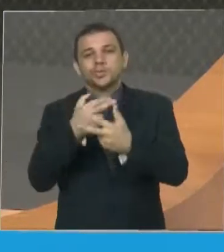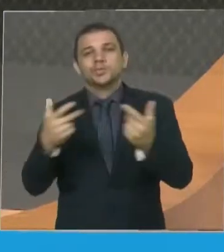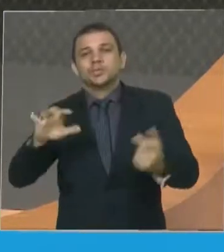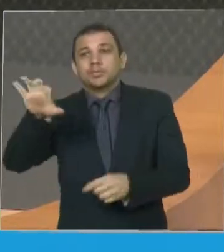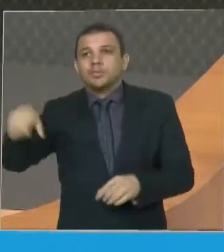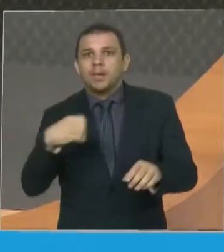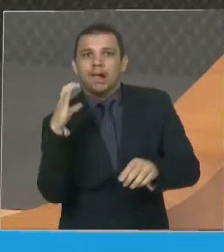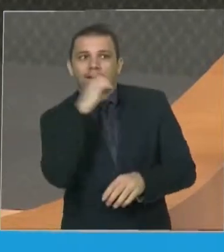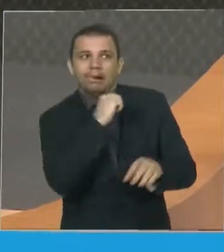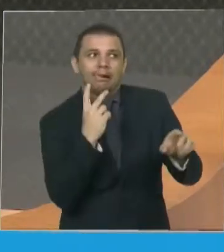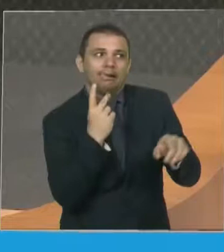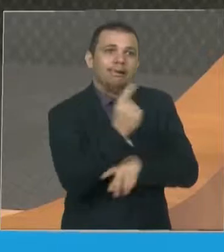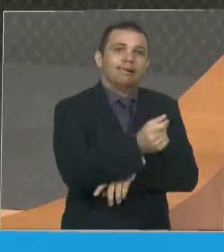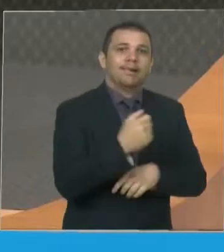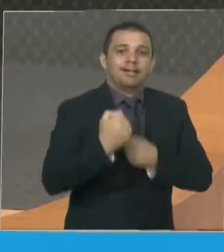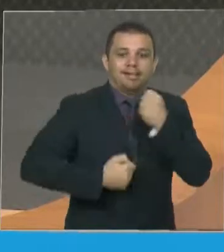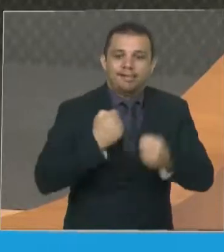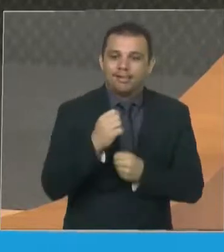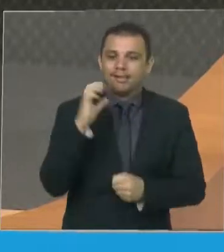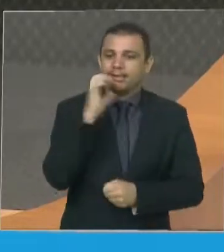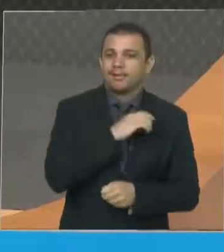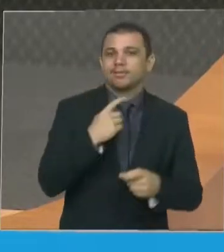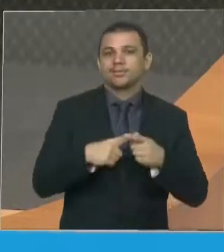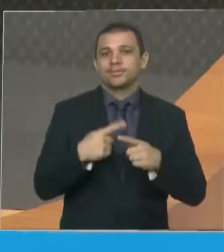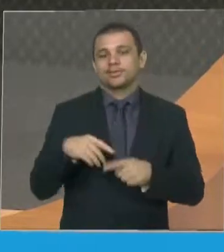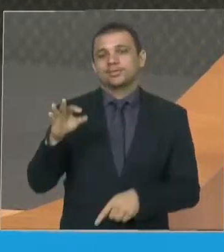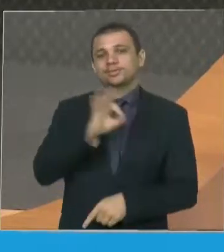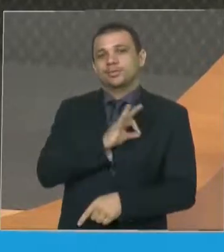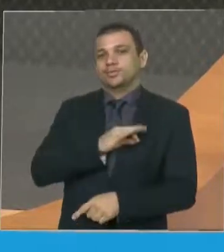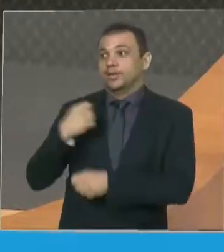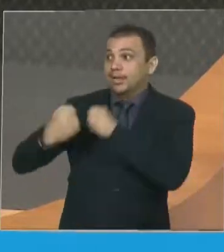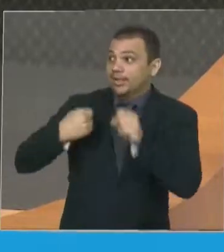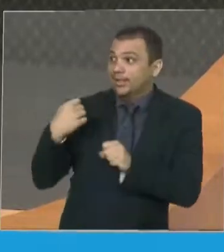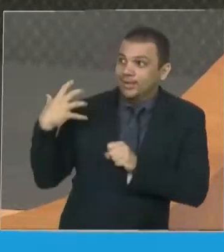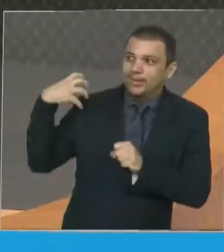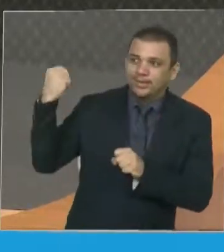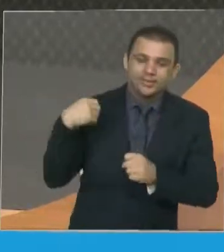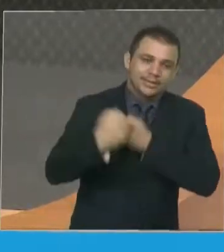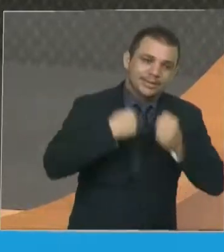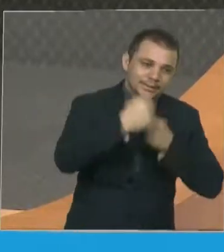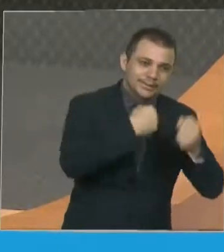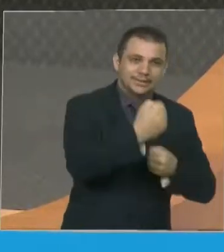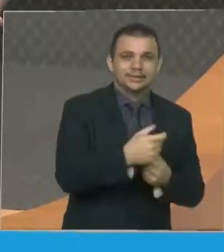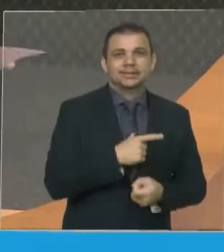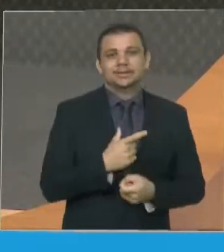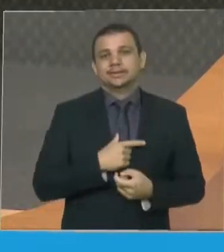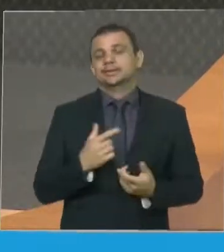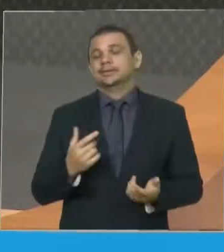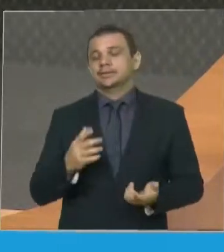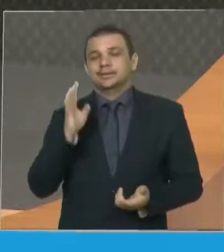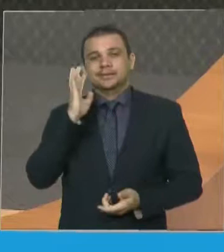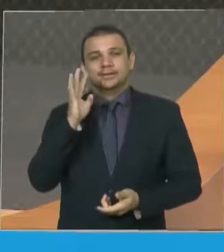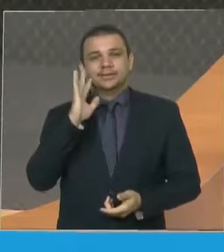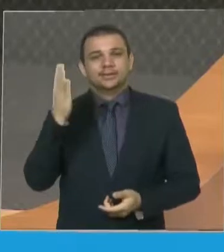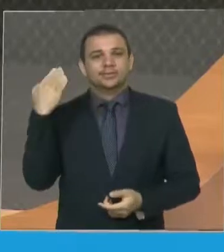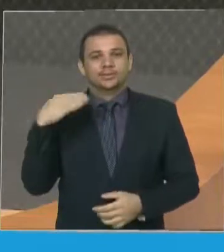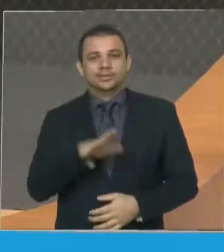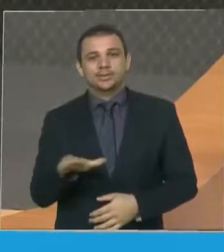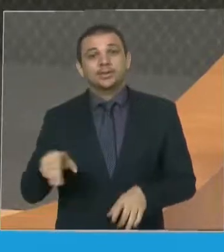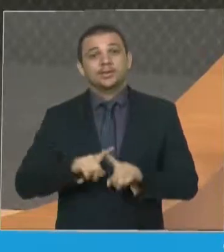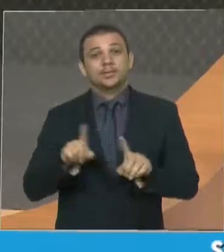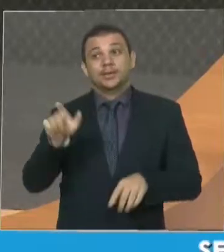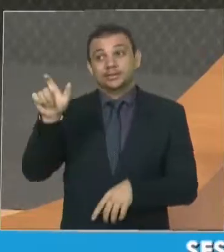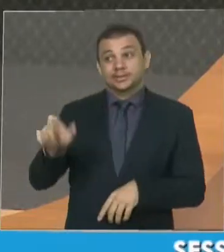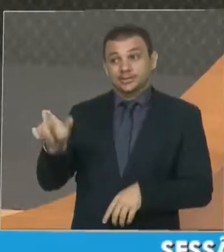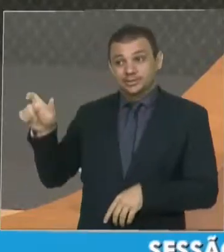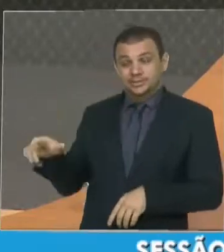Levava cada carreira, meu irmão, do soldado, que era uma beleza. Mas tive nesses homens um referencial, viu? Um